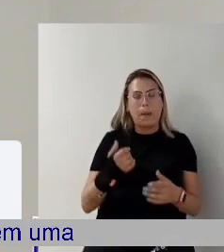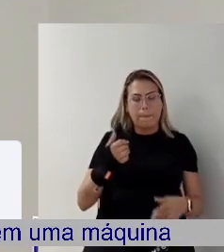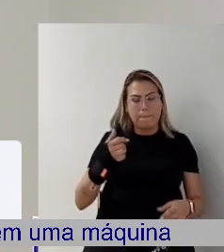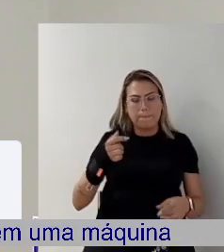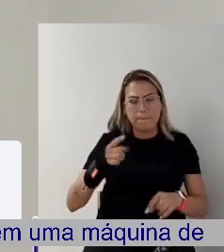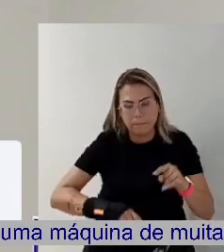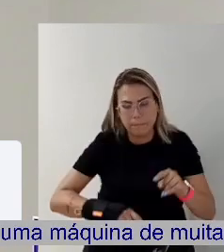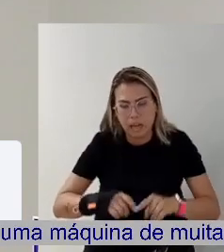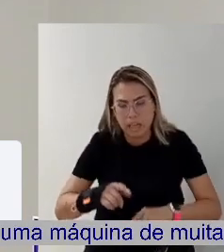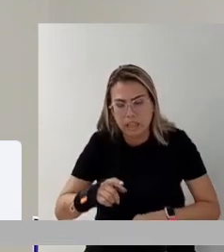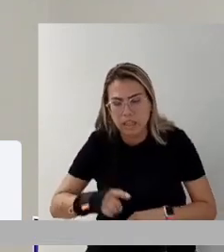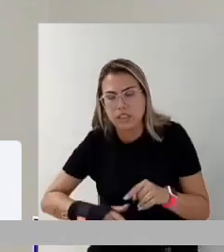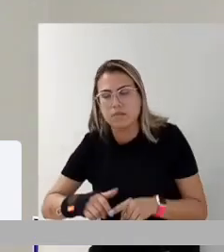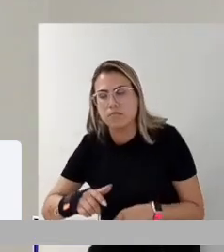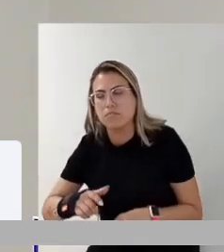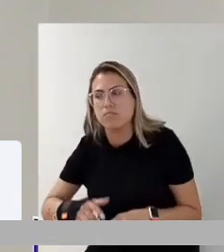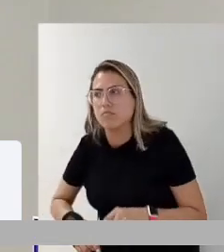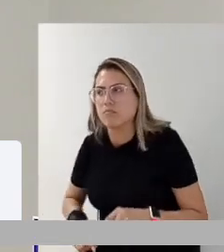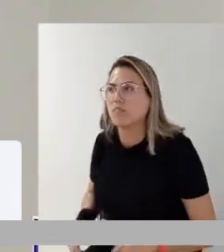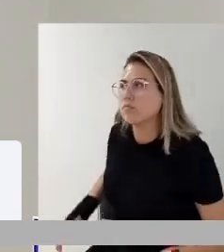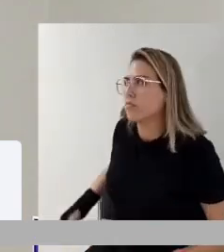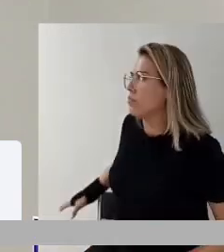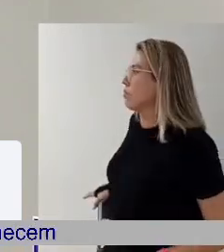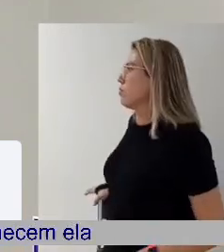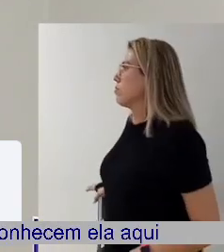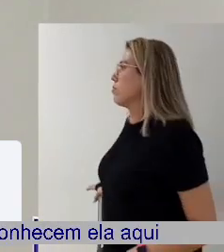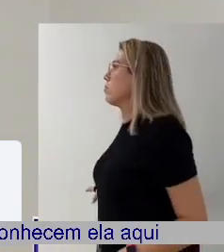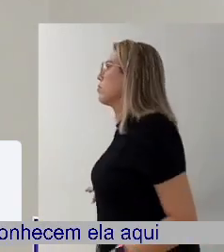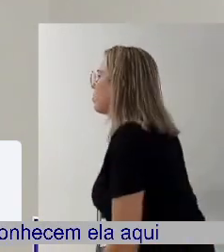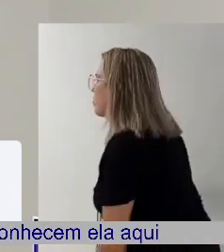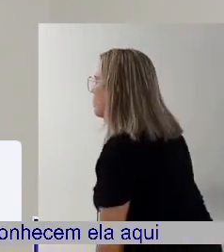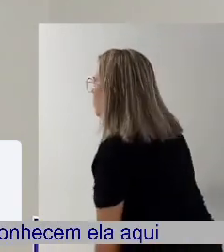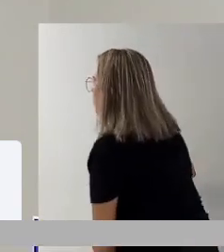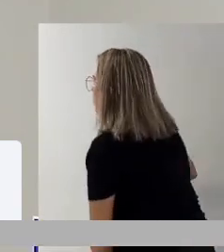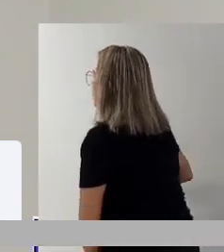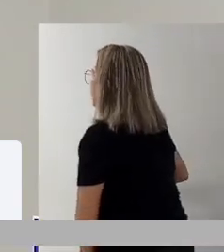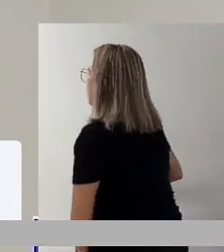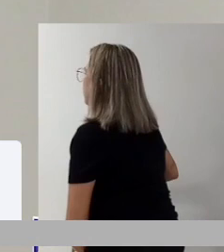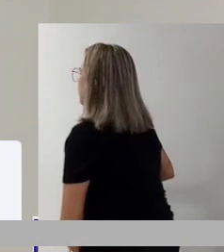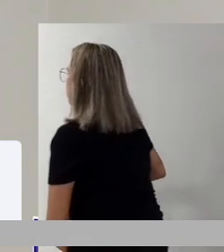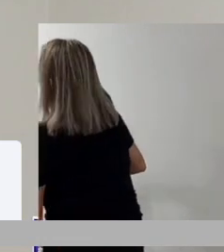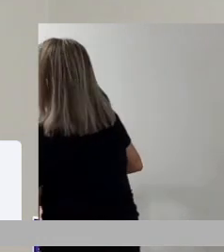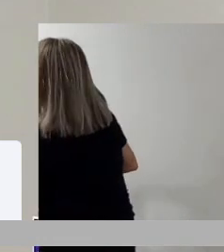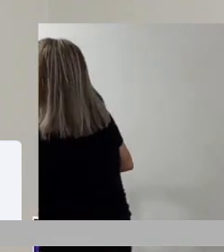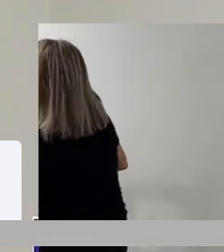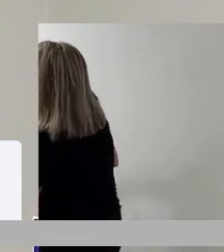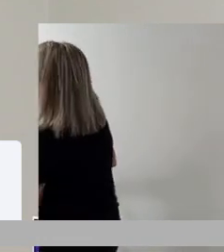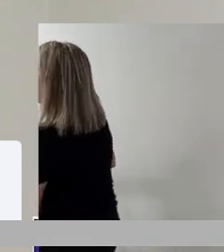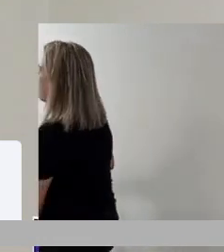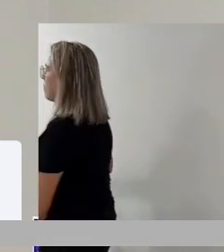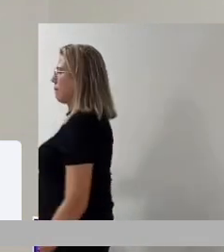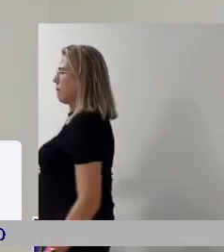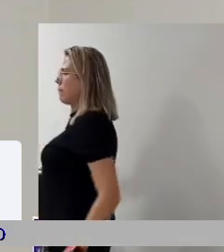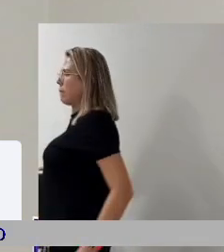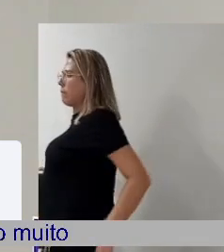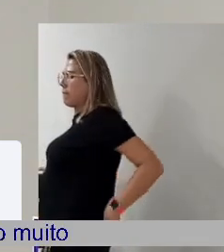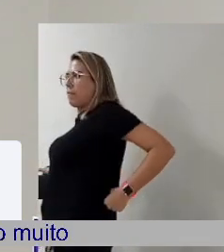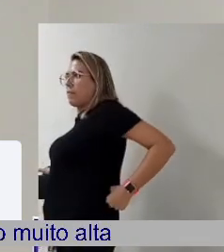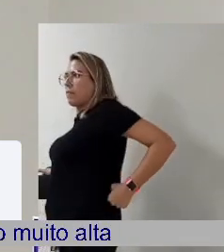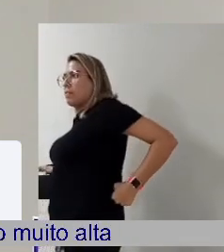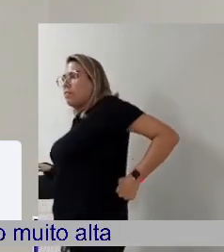Mita potência que inclusive vocês todos conhecem ela aqui inclusive ela ela gera uma manutenção muito alta né